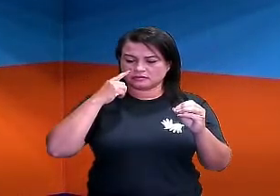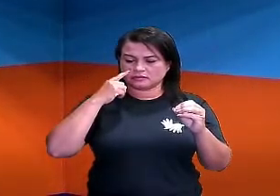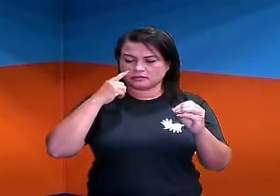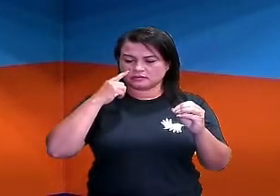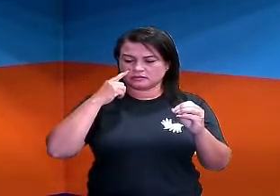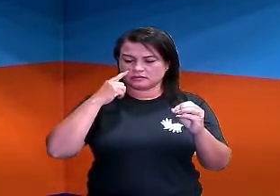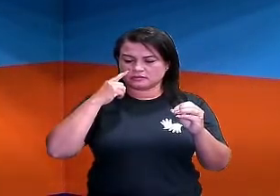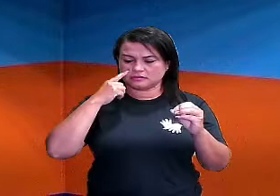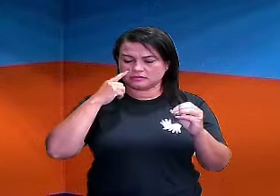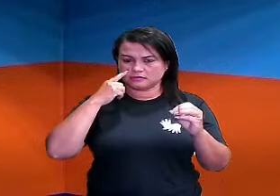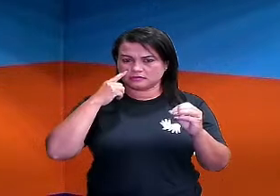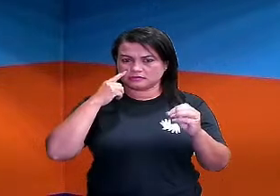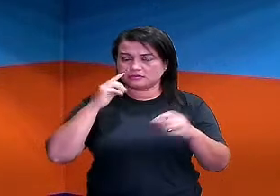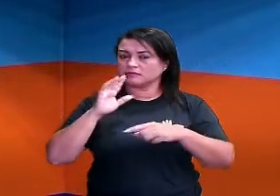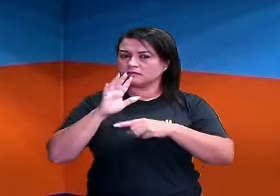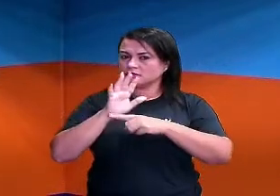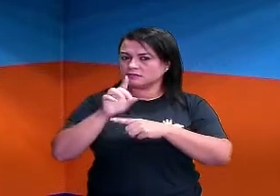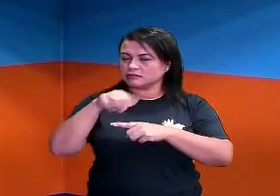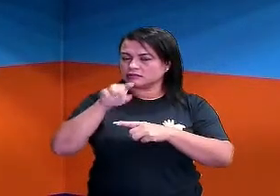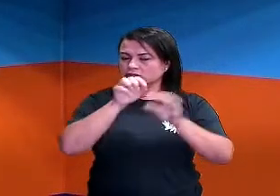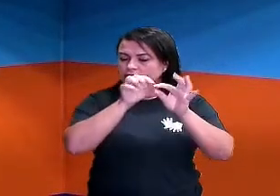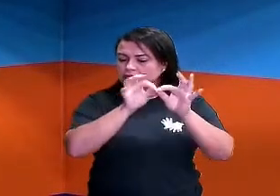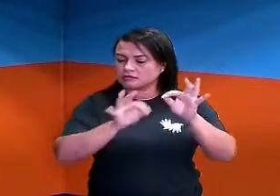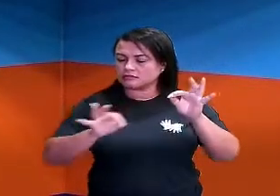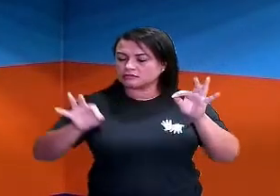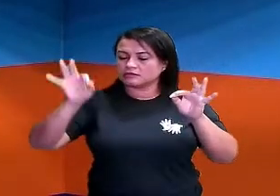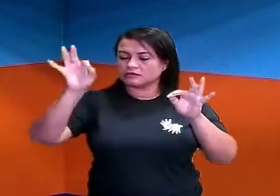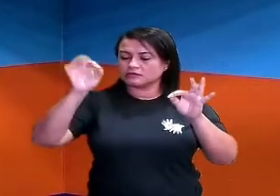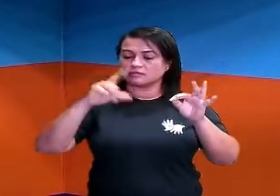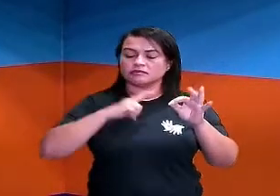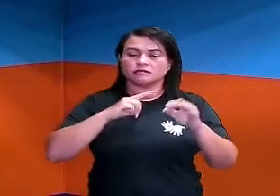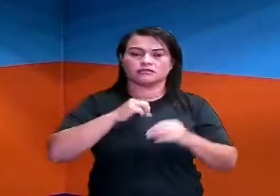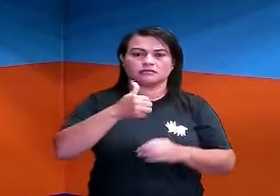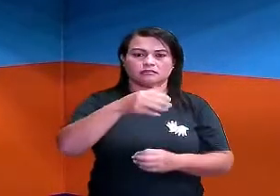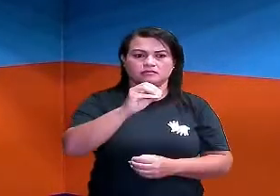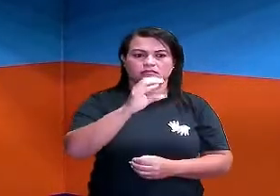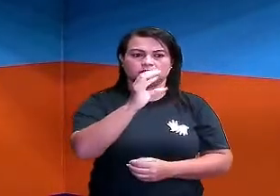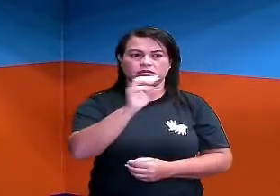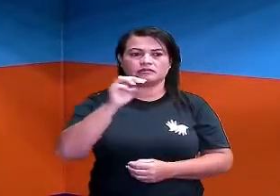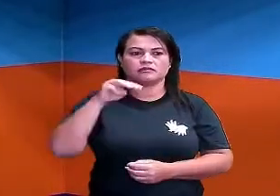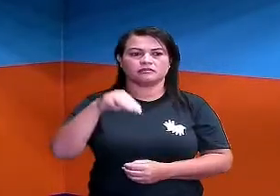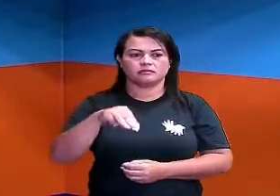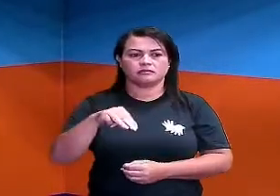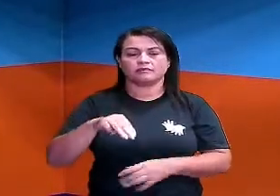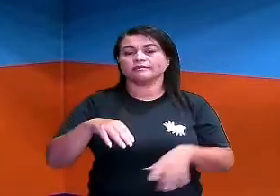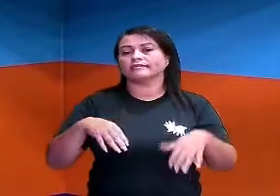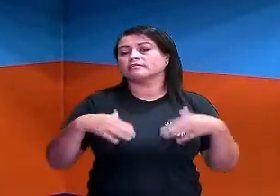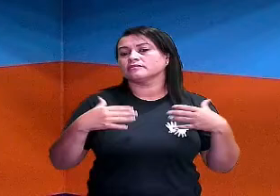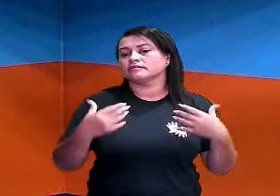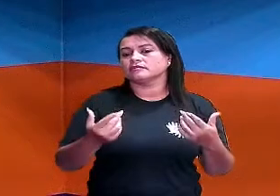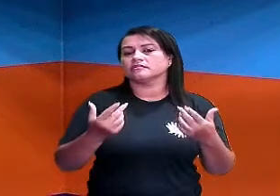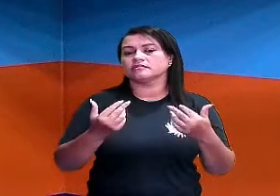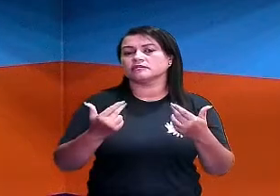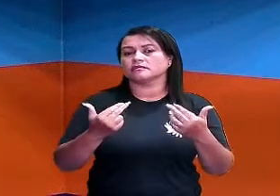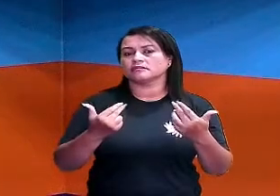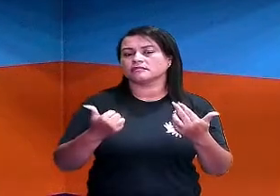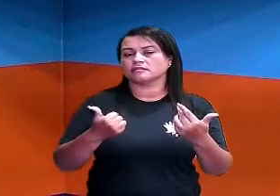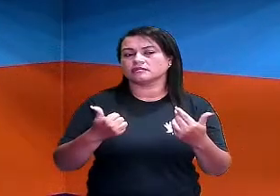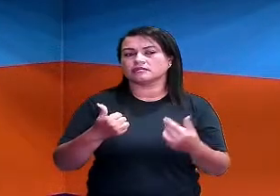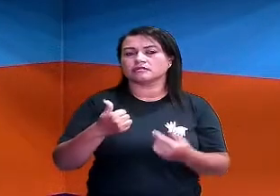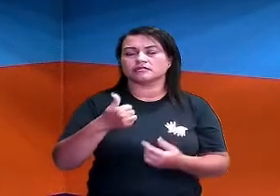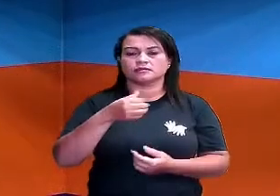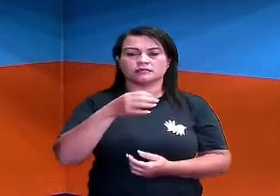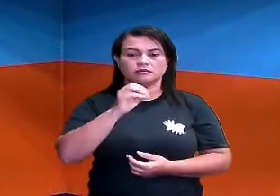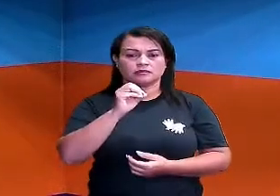vocês, ó. Então, ele vai ter 10 centímetros. E aí é igual a 10 cm,